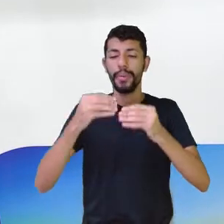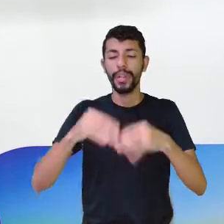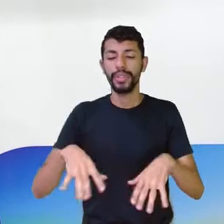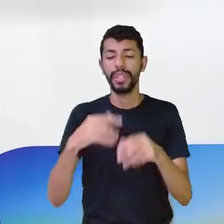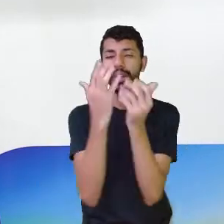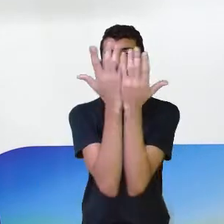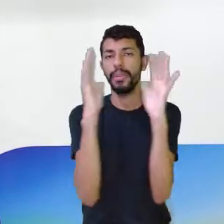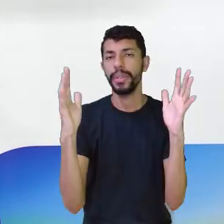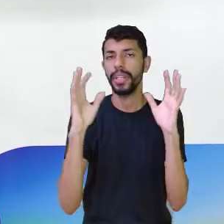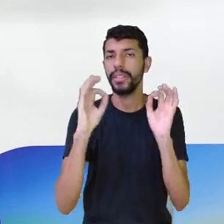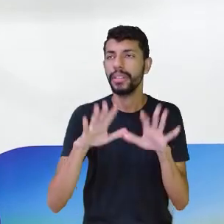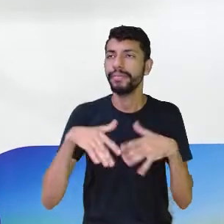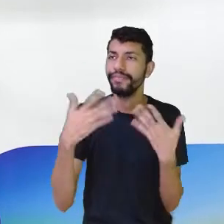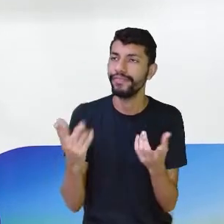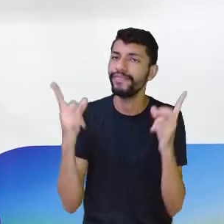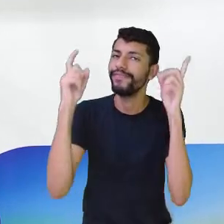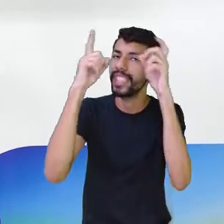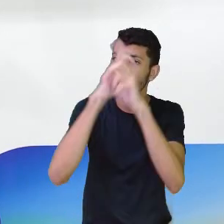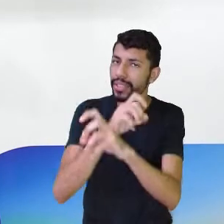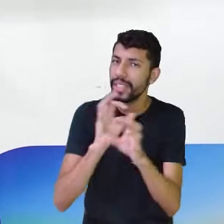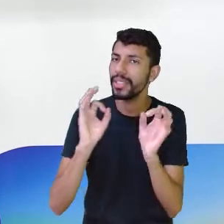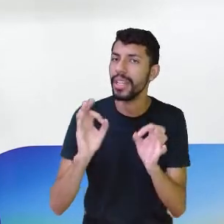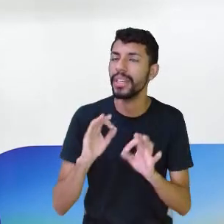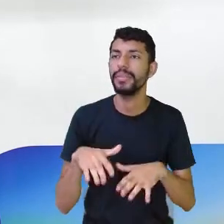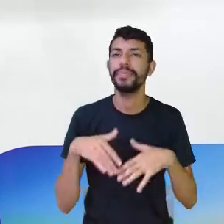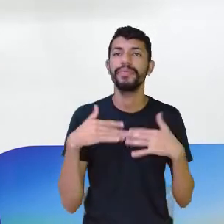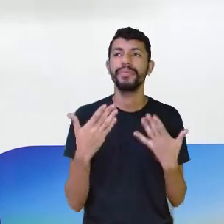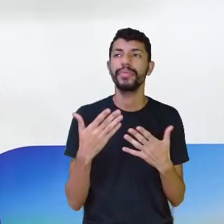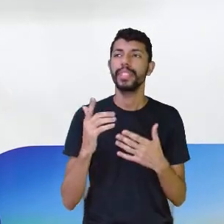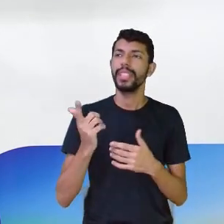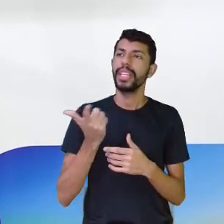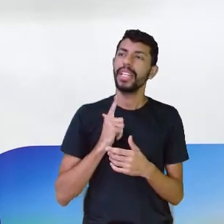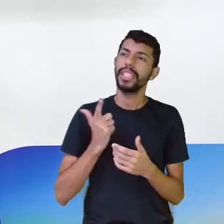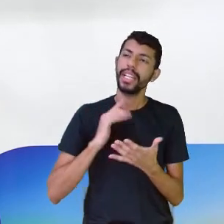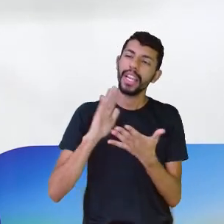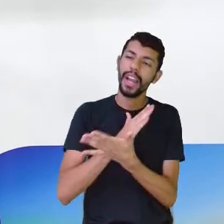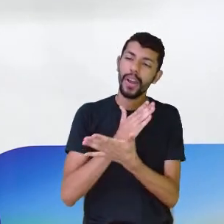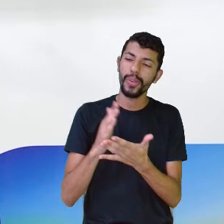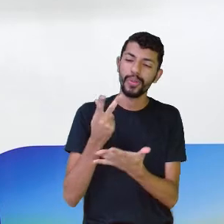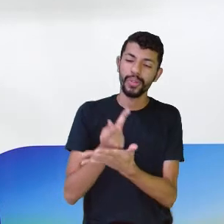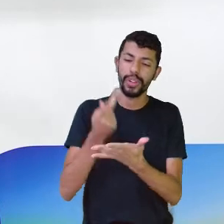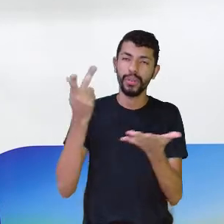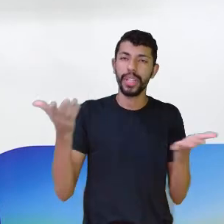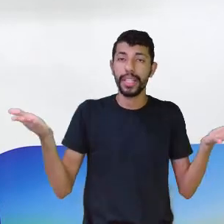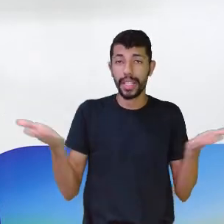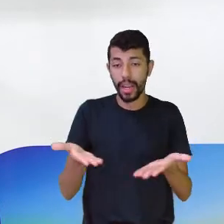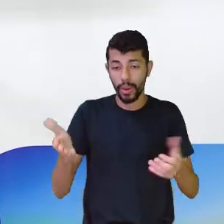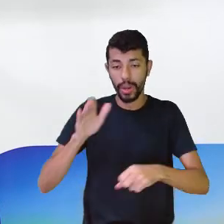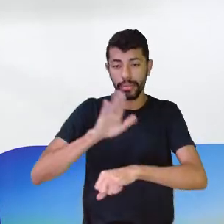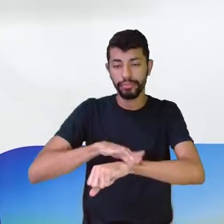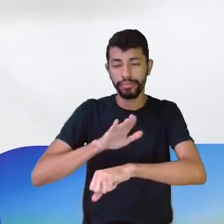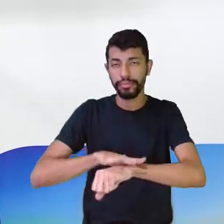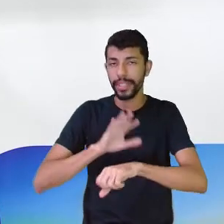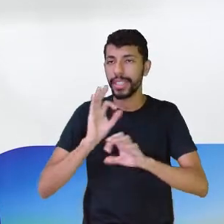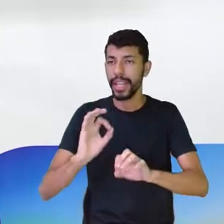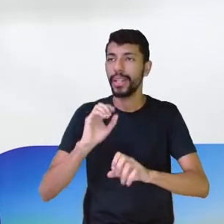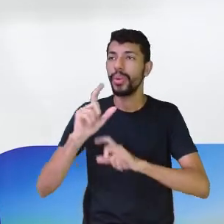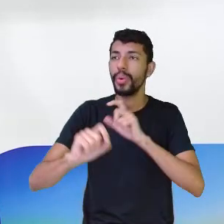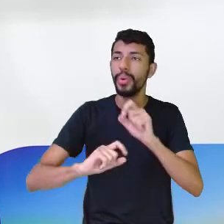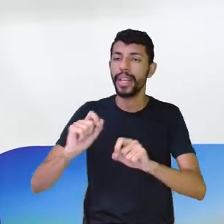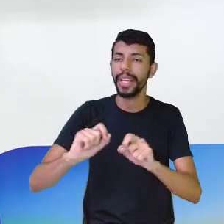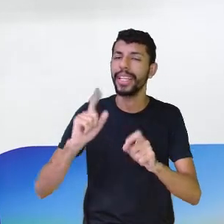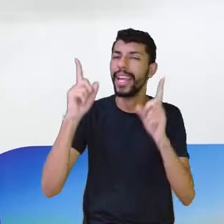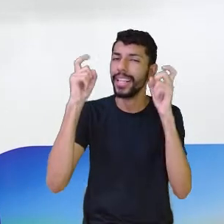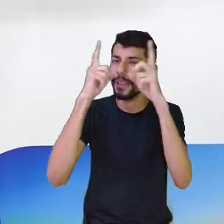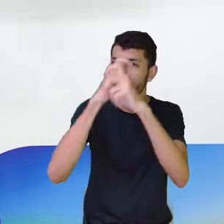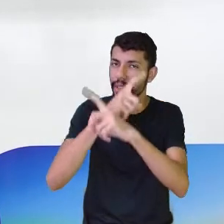degradar tudo? Aí vai ficar difícil, né? Já tem algumas situações que estão acontecendo no momento que já estão tornando as coisas